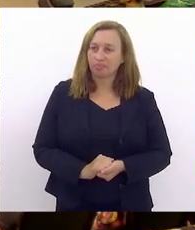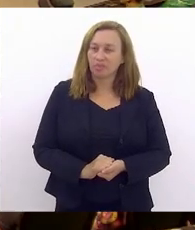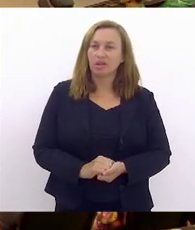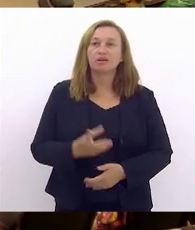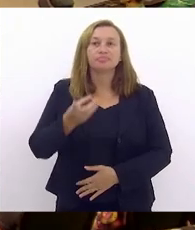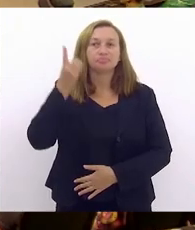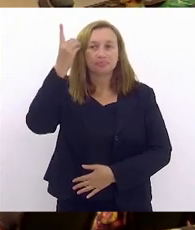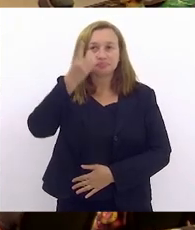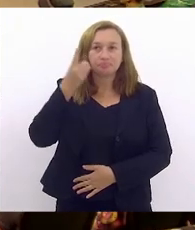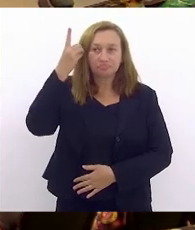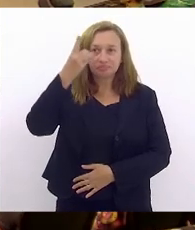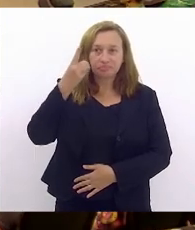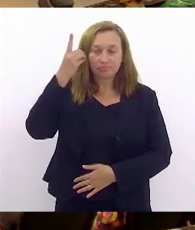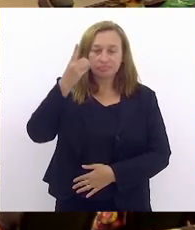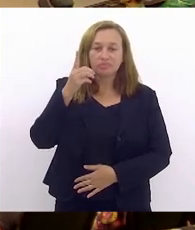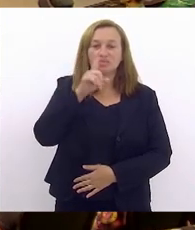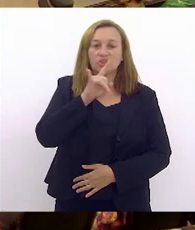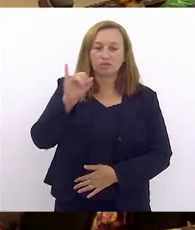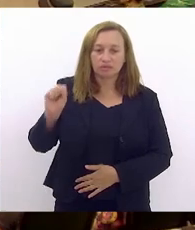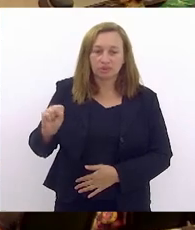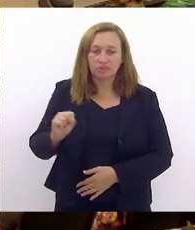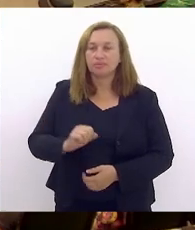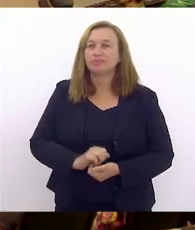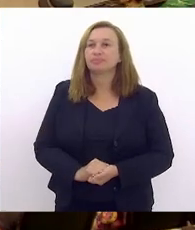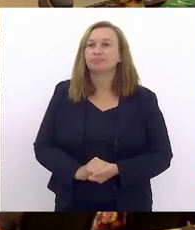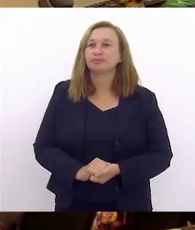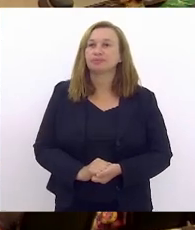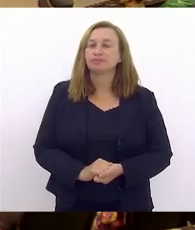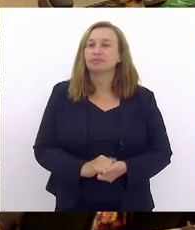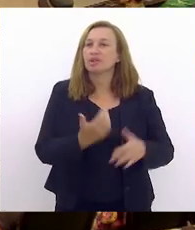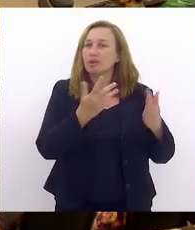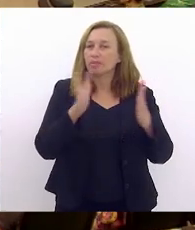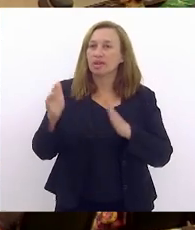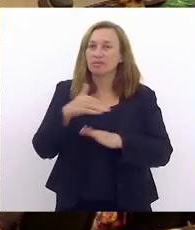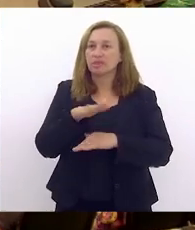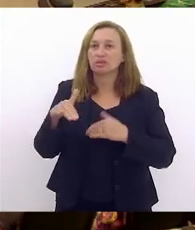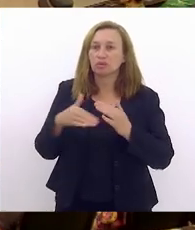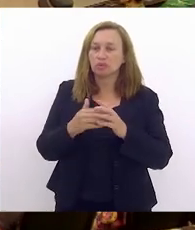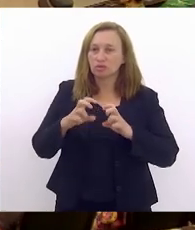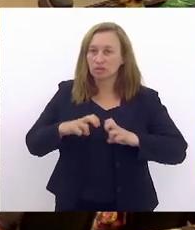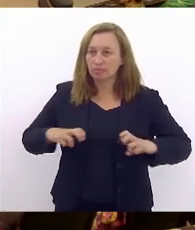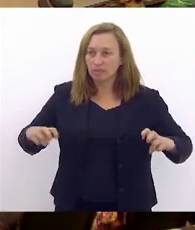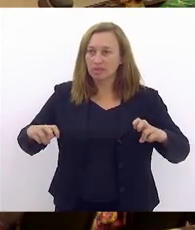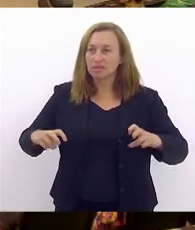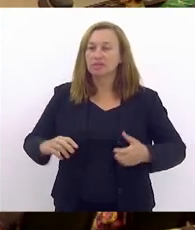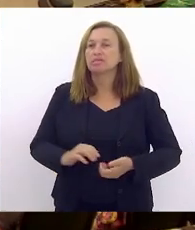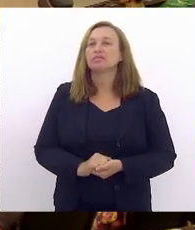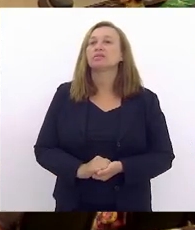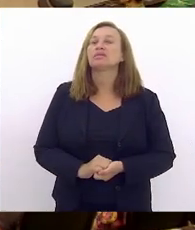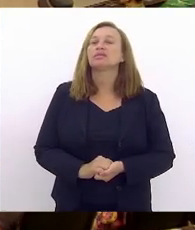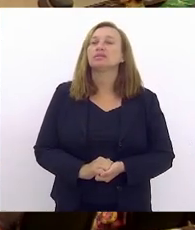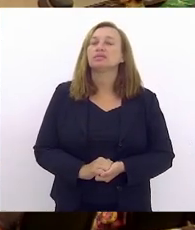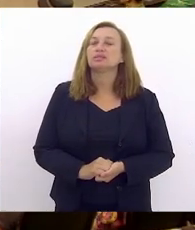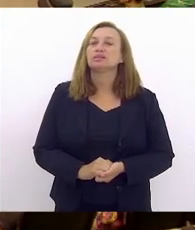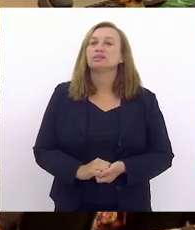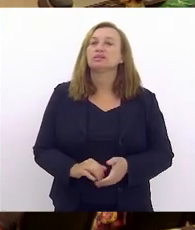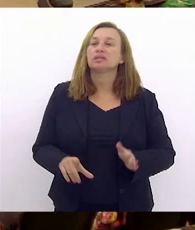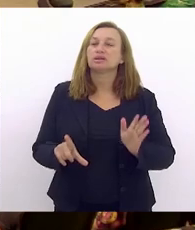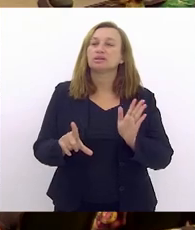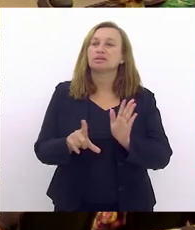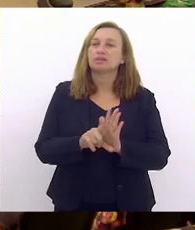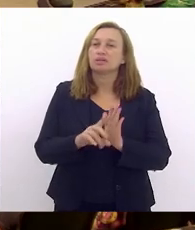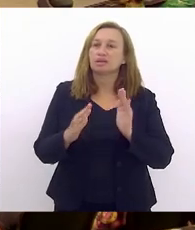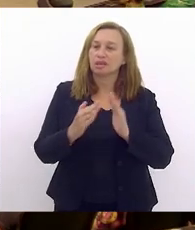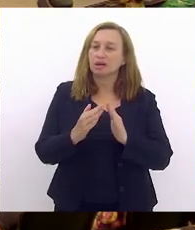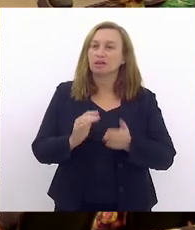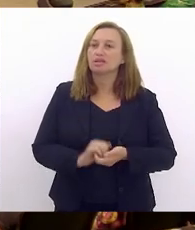Deputado Dionísio Lins, qual eu cumprimento todas as autoridades desta ilustre Casa de Leis. Boa